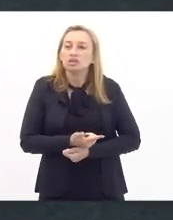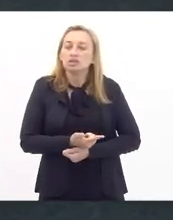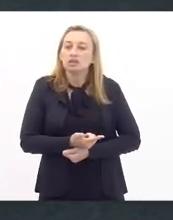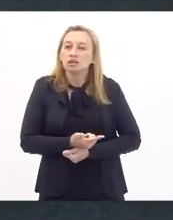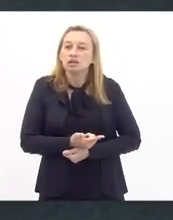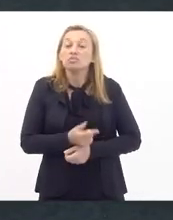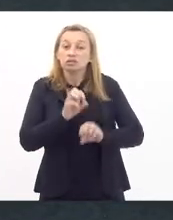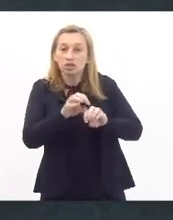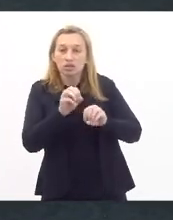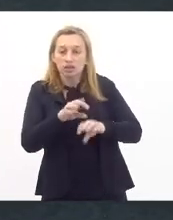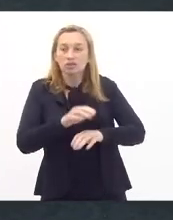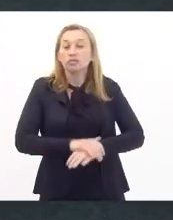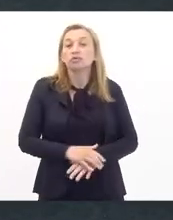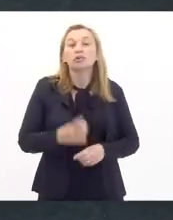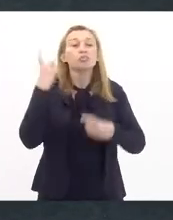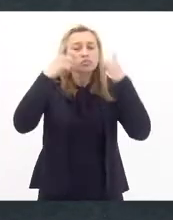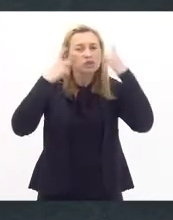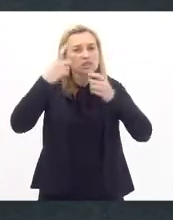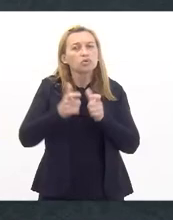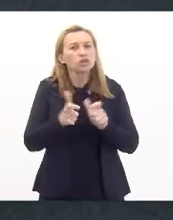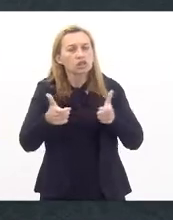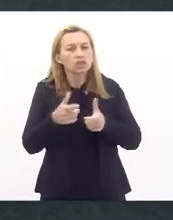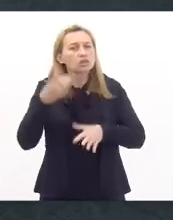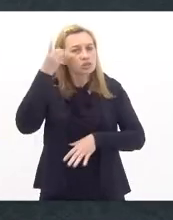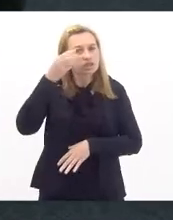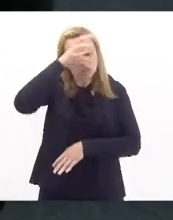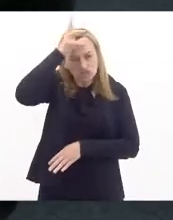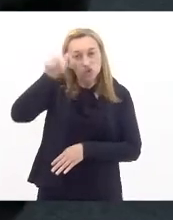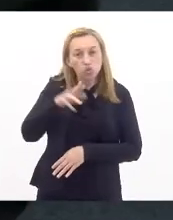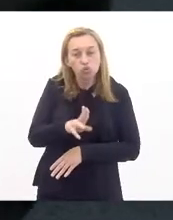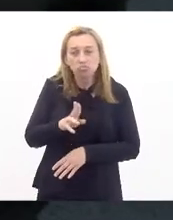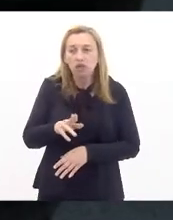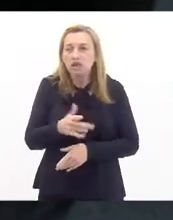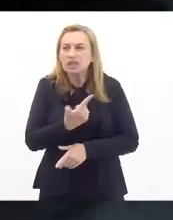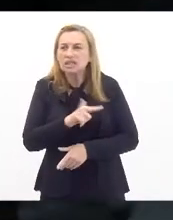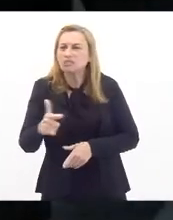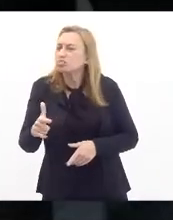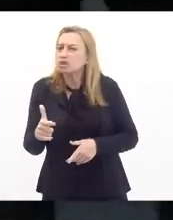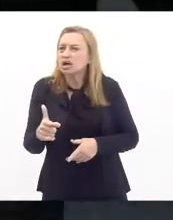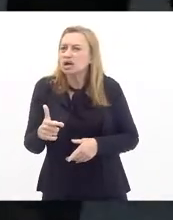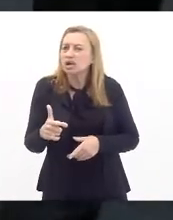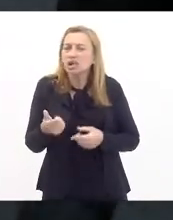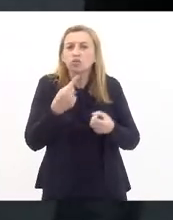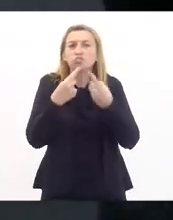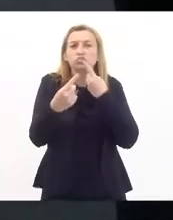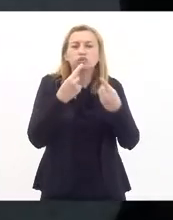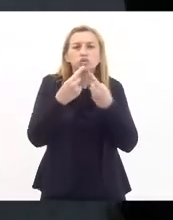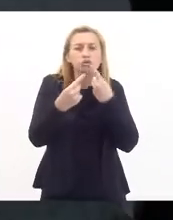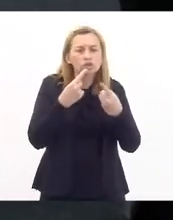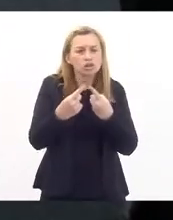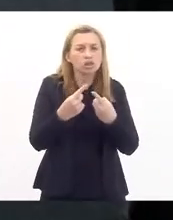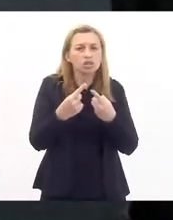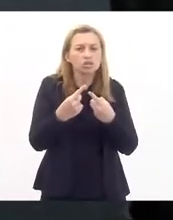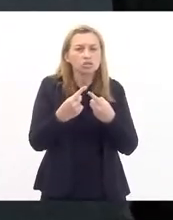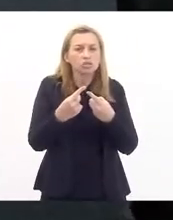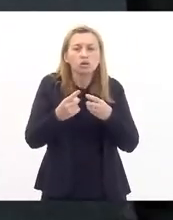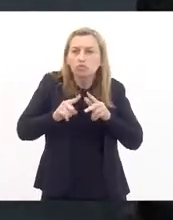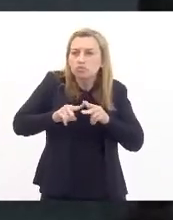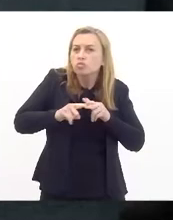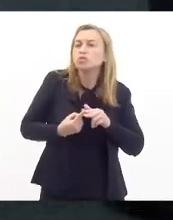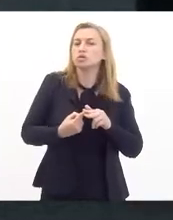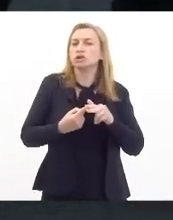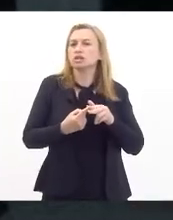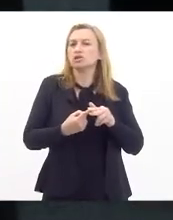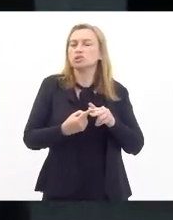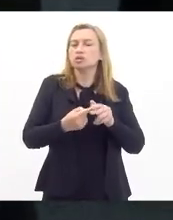da educação a preocupação grande Deputado tia Ju é que não haja um efetivo debate uma efetiva a concertação